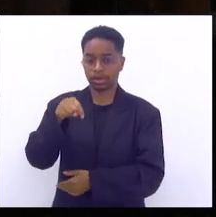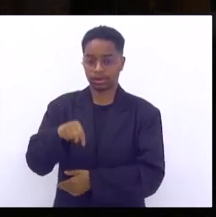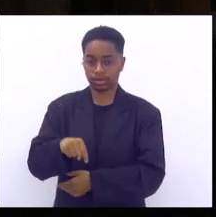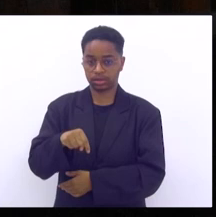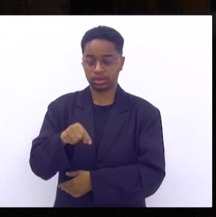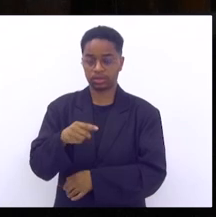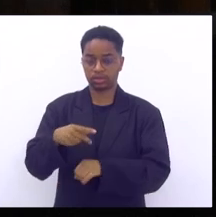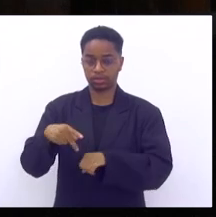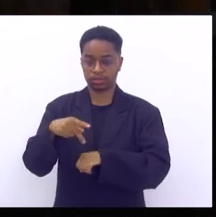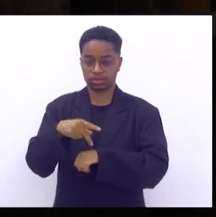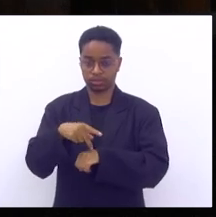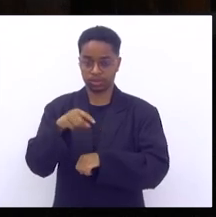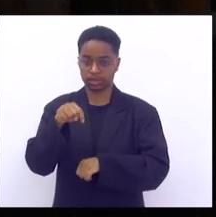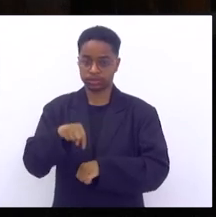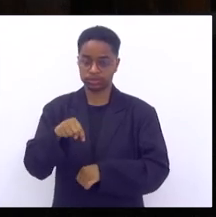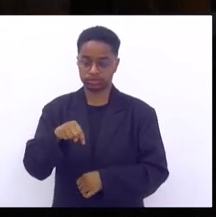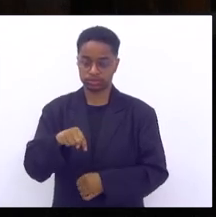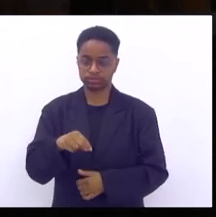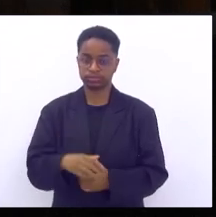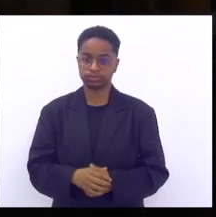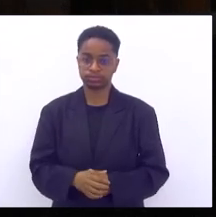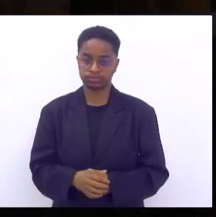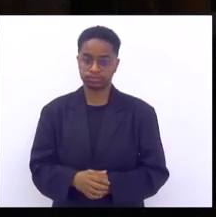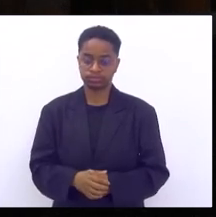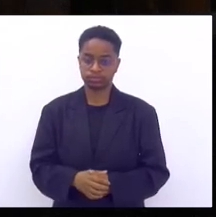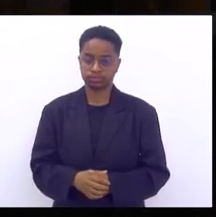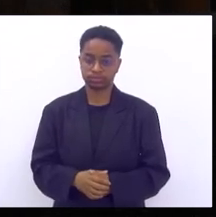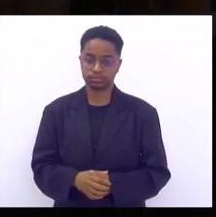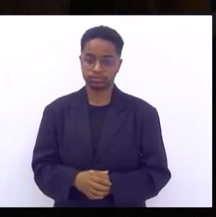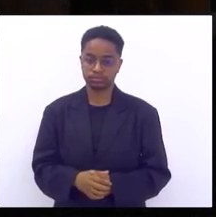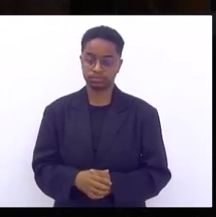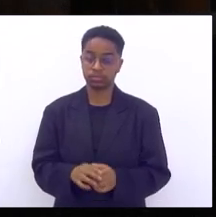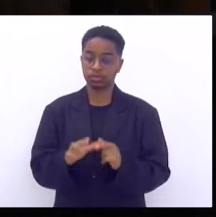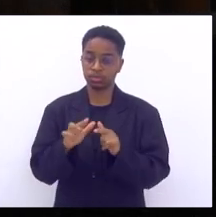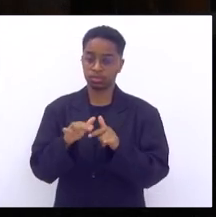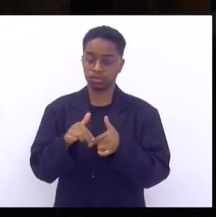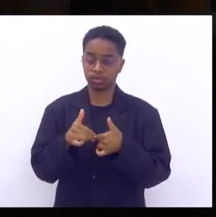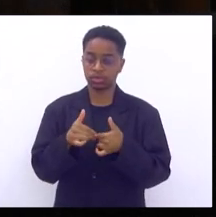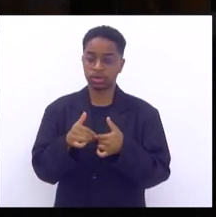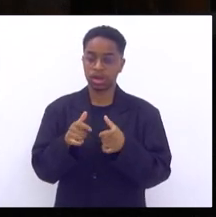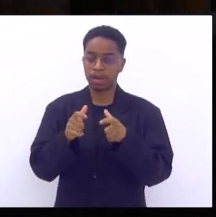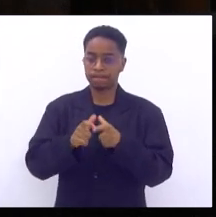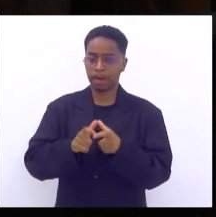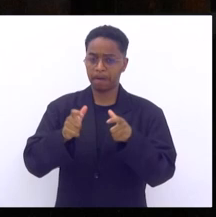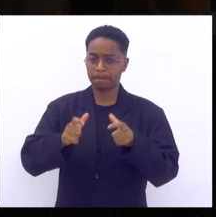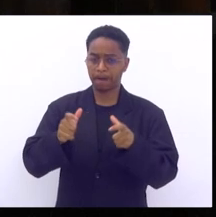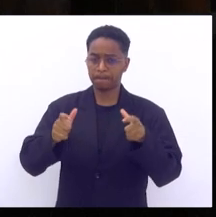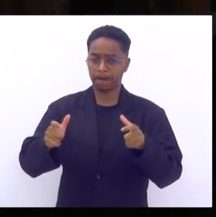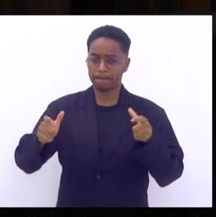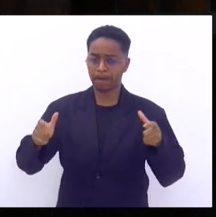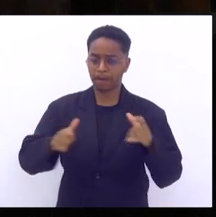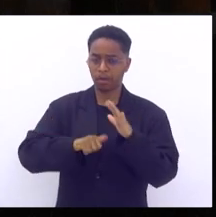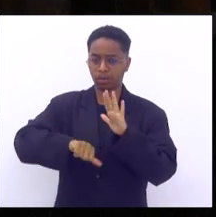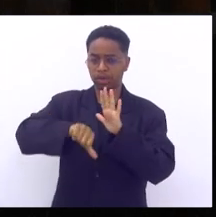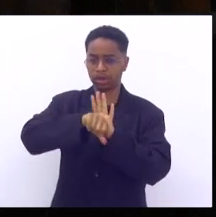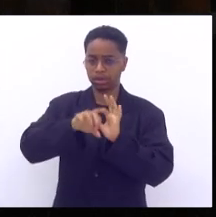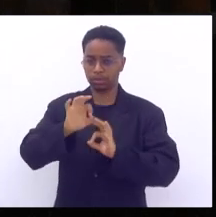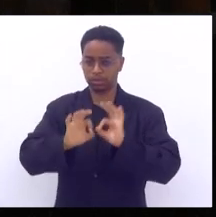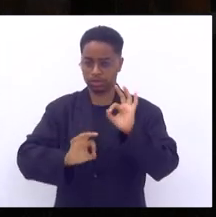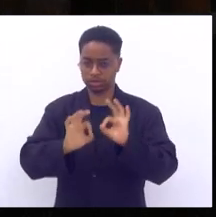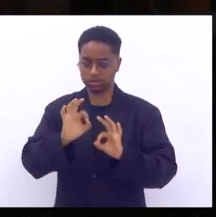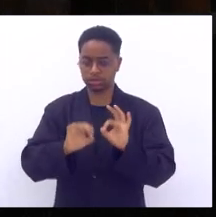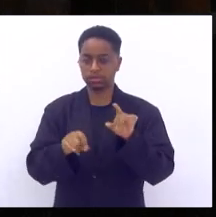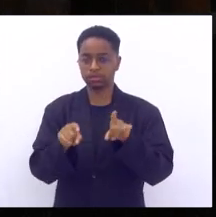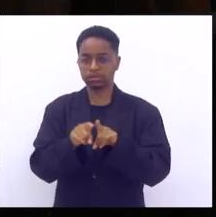nosso país, né, pelo crescimento vertiginoso do crime organizado